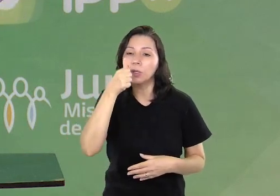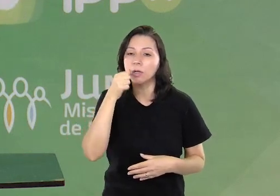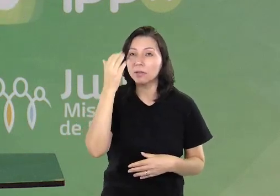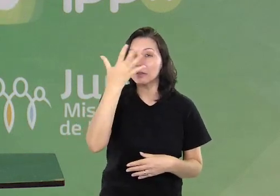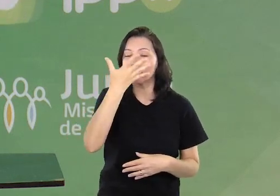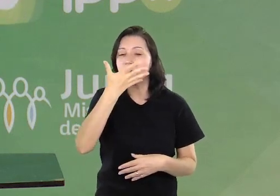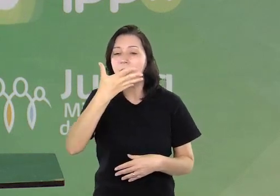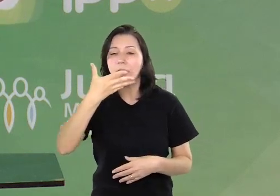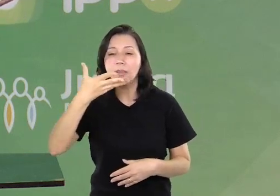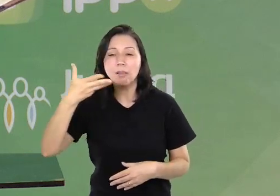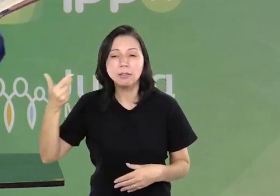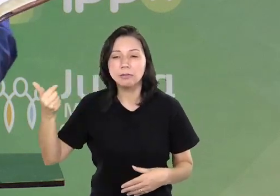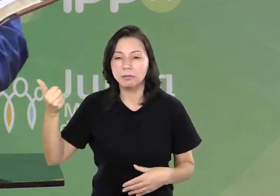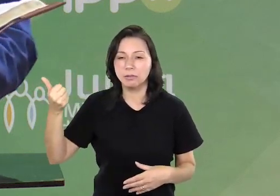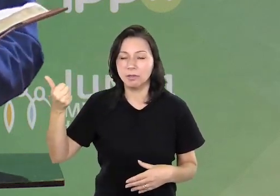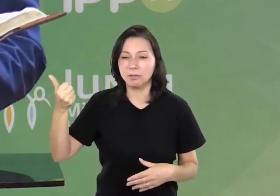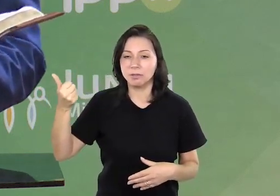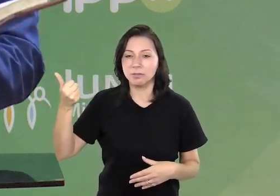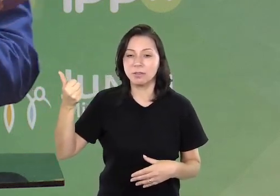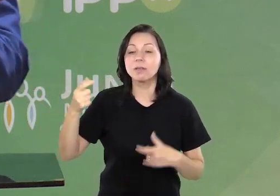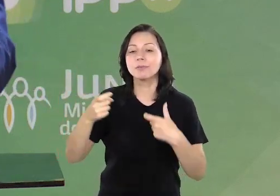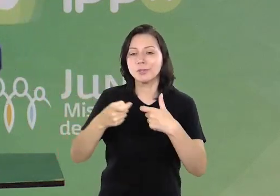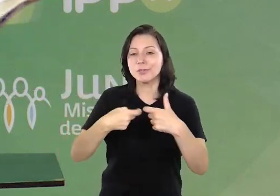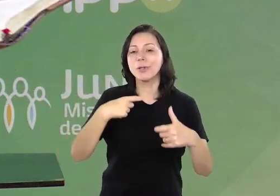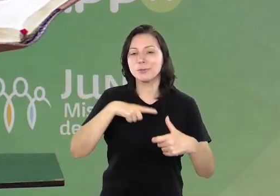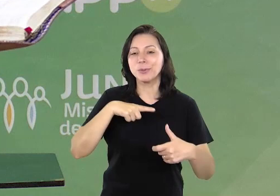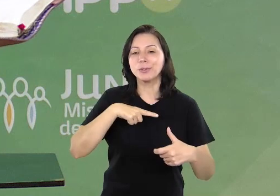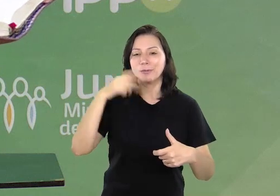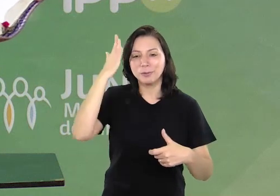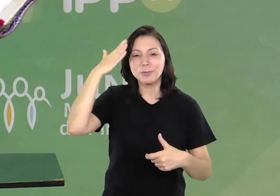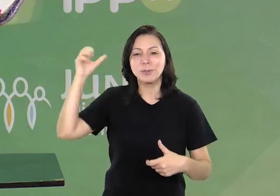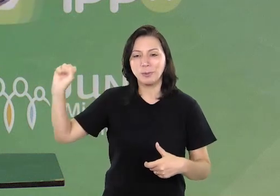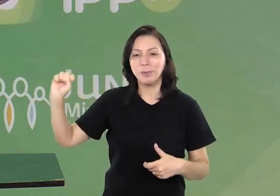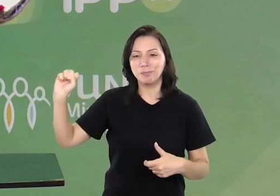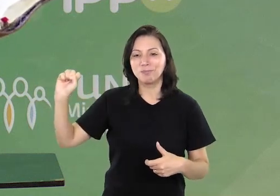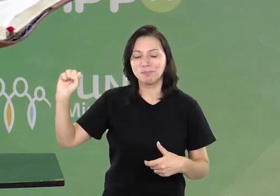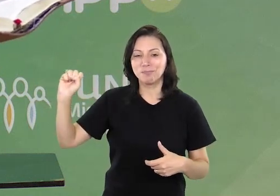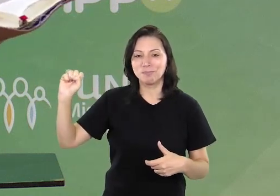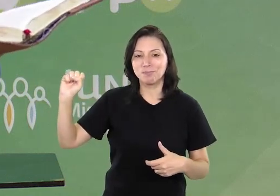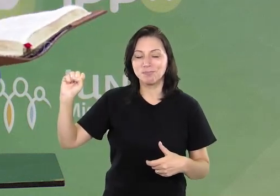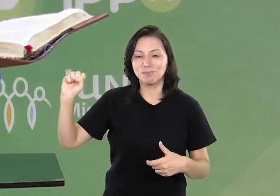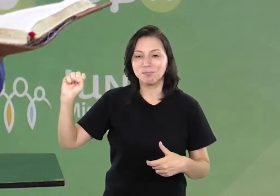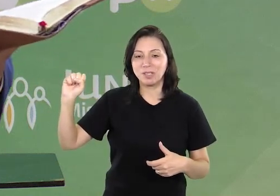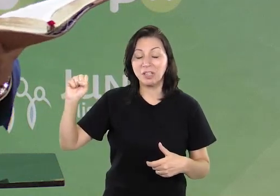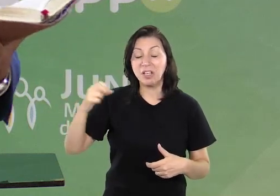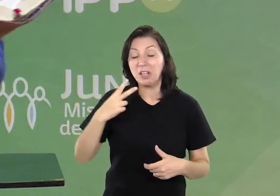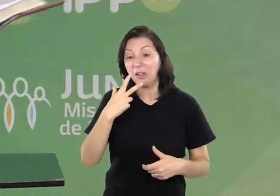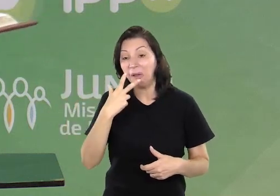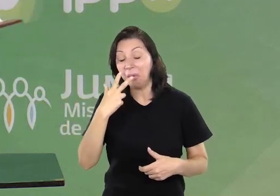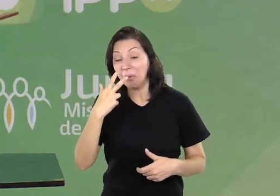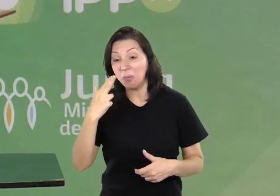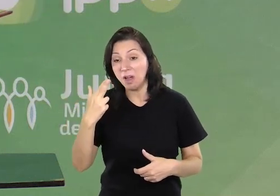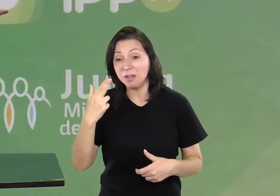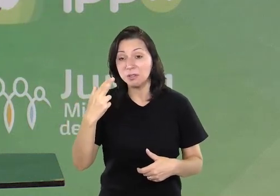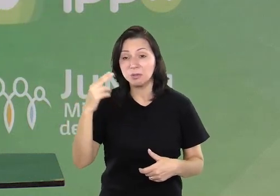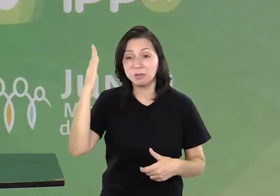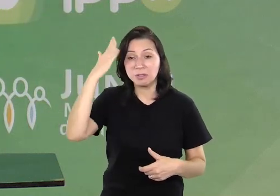talvez Salomão teve mais parceiras sexuais do que qualquer homem poderia sonhar